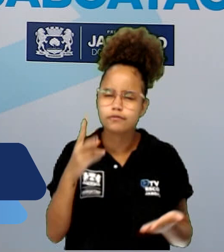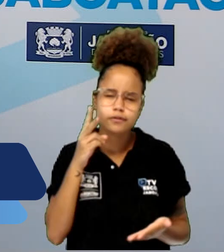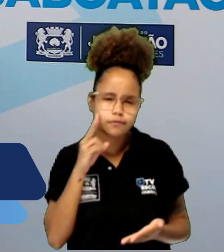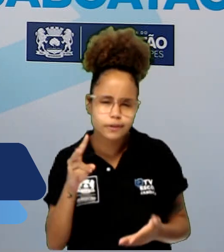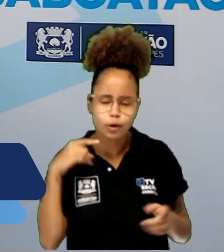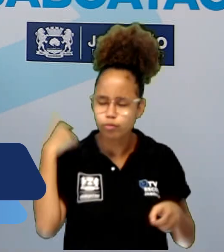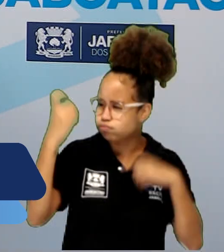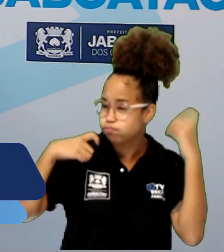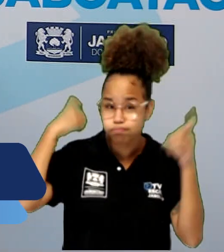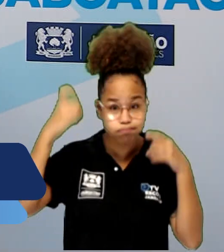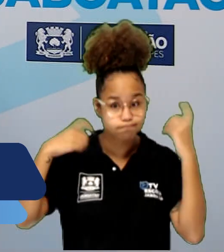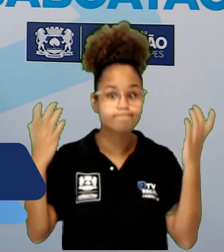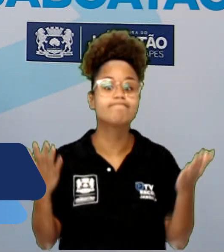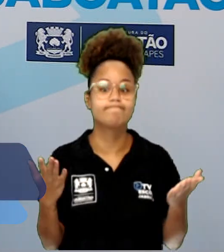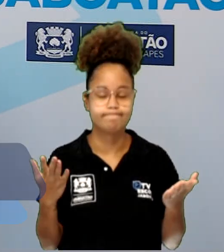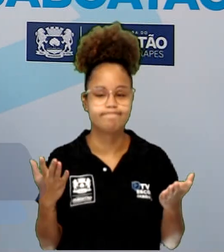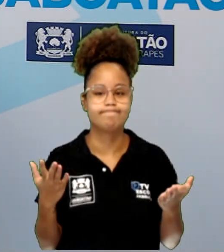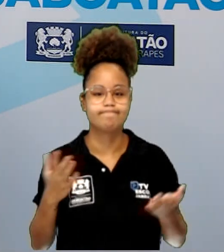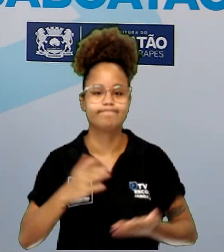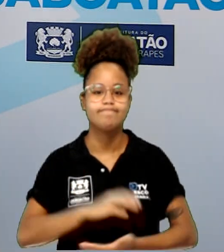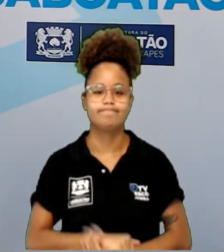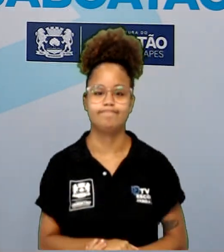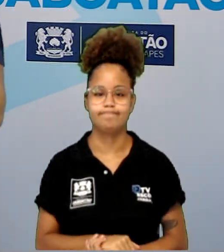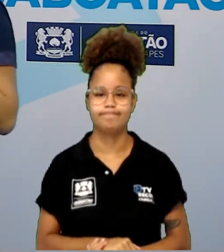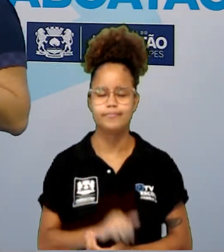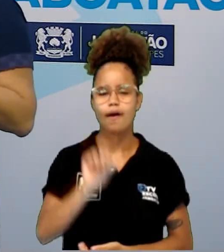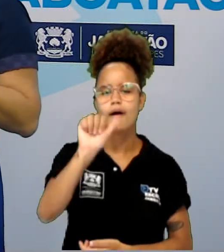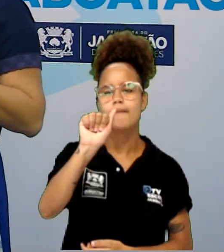confusão que a Avelina aprontou.